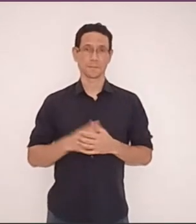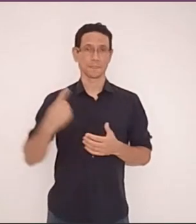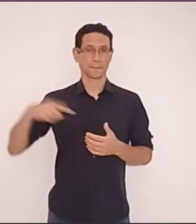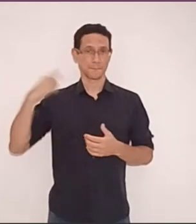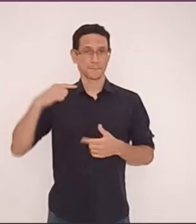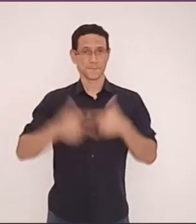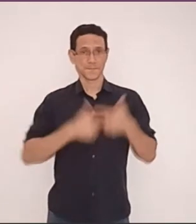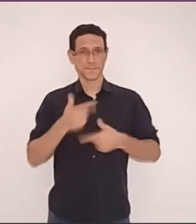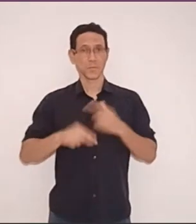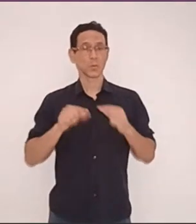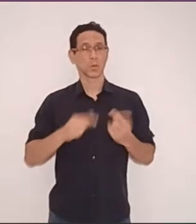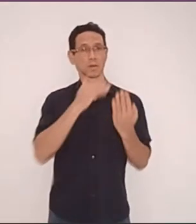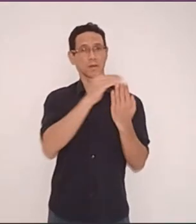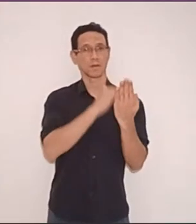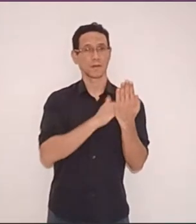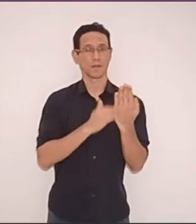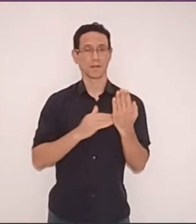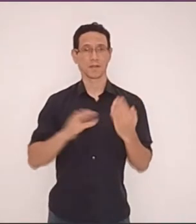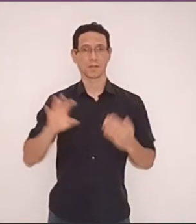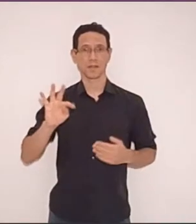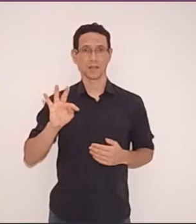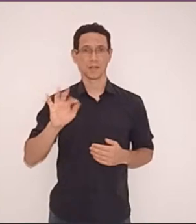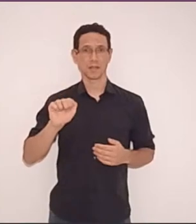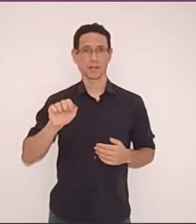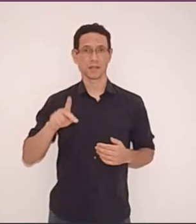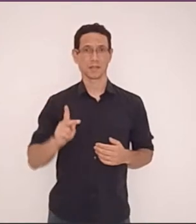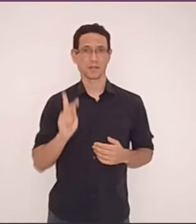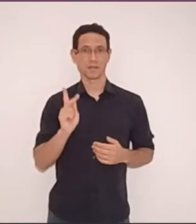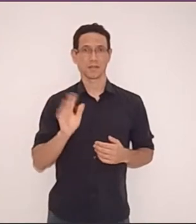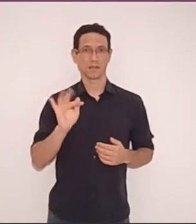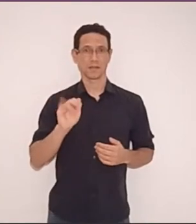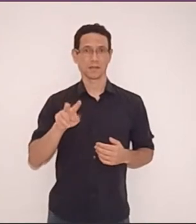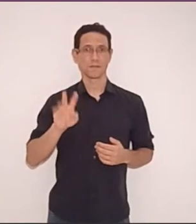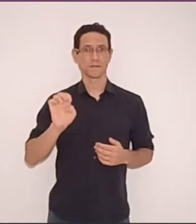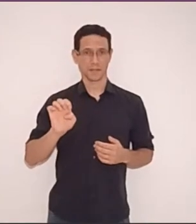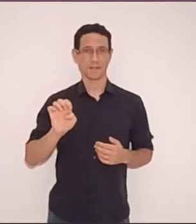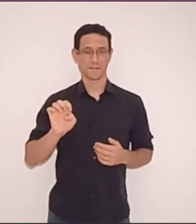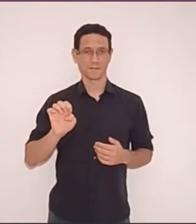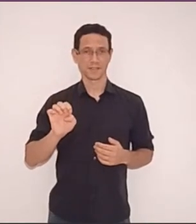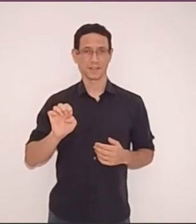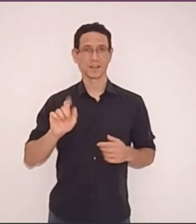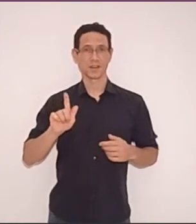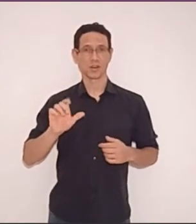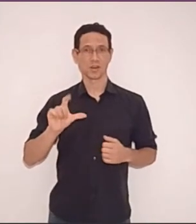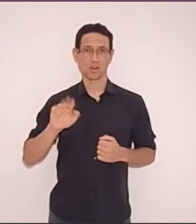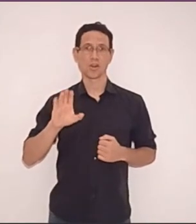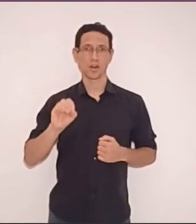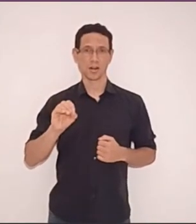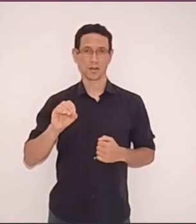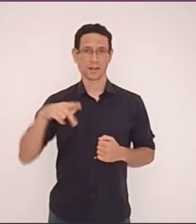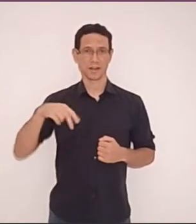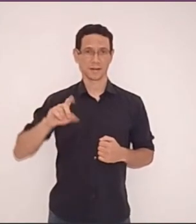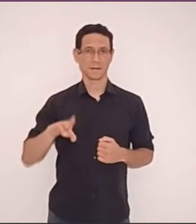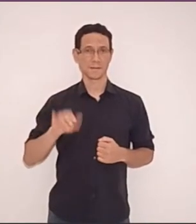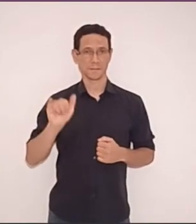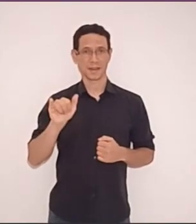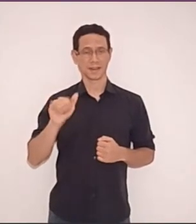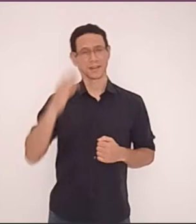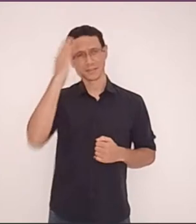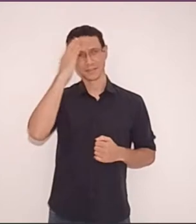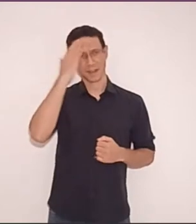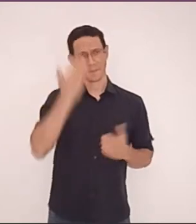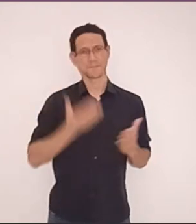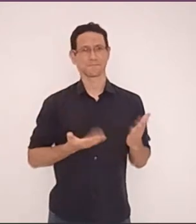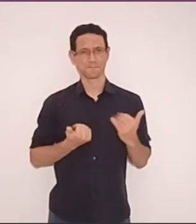trabalhos o programa Top Five na Globo Play preta Rara embora você tenha pouca idade